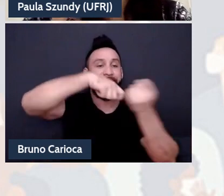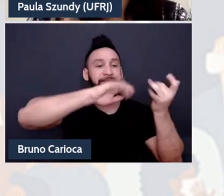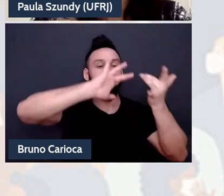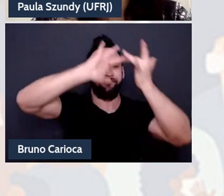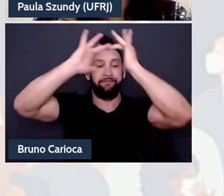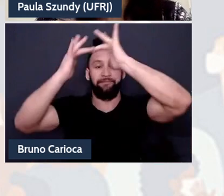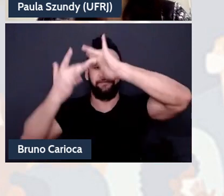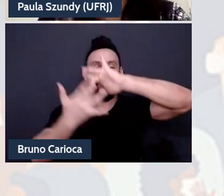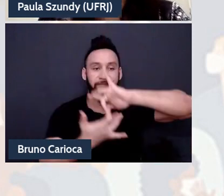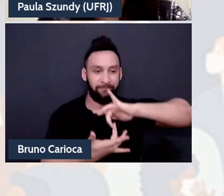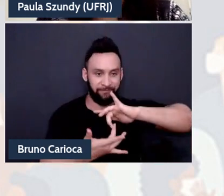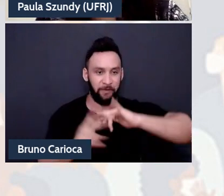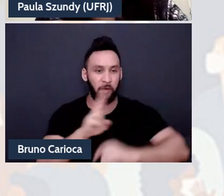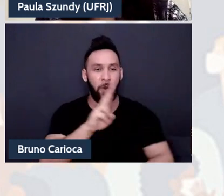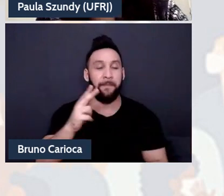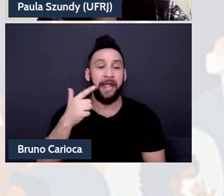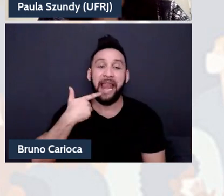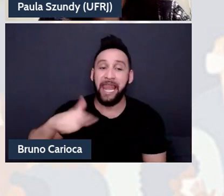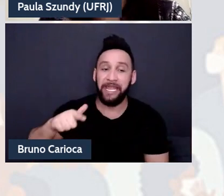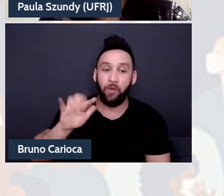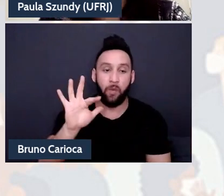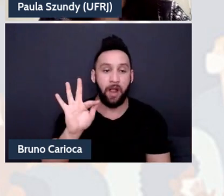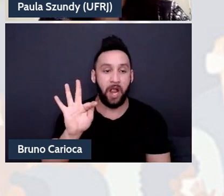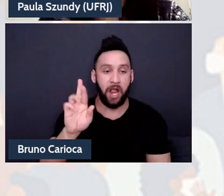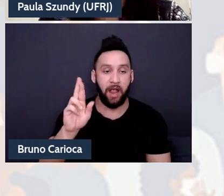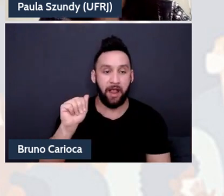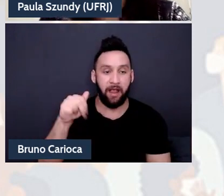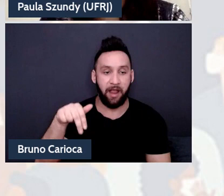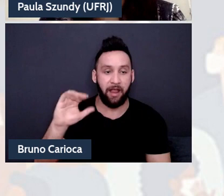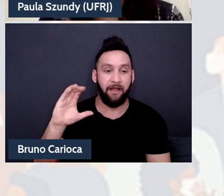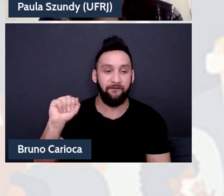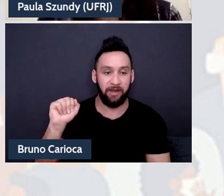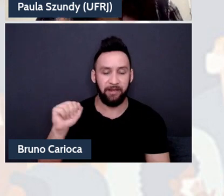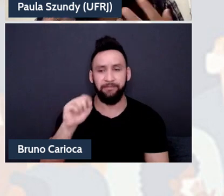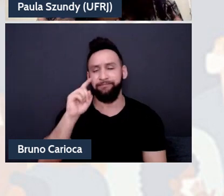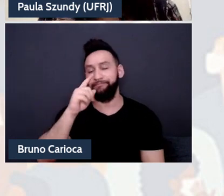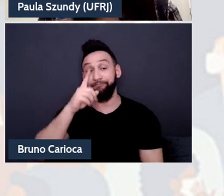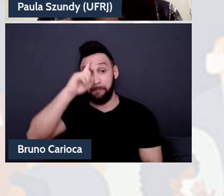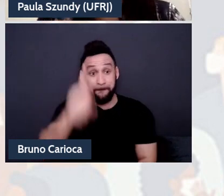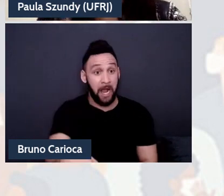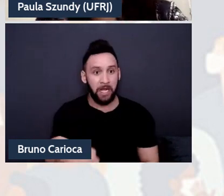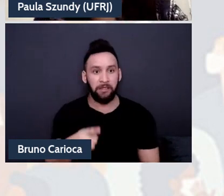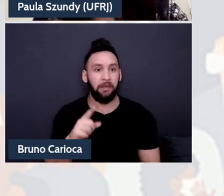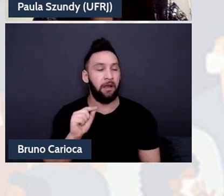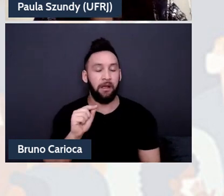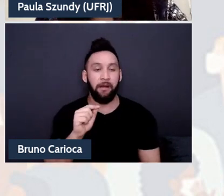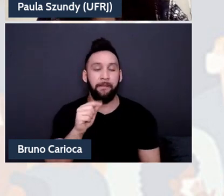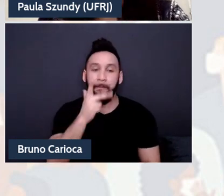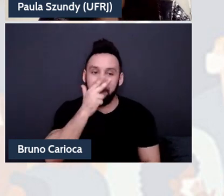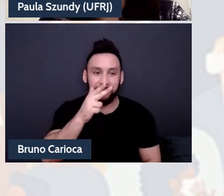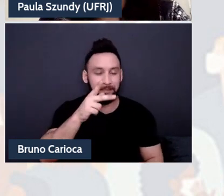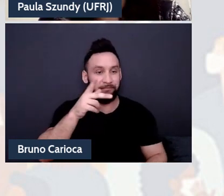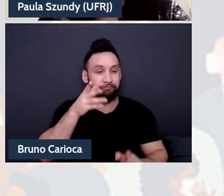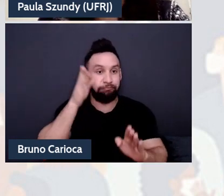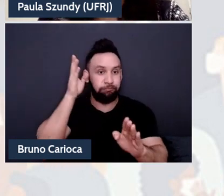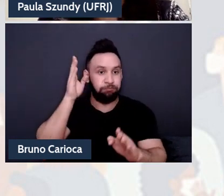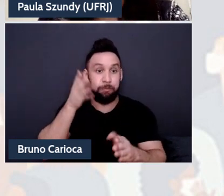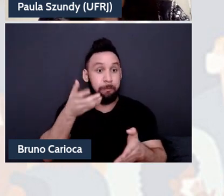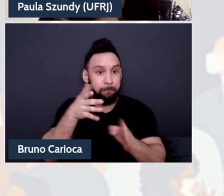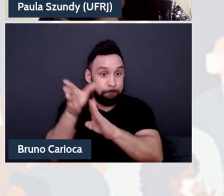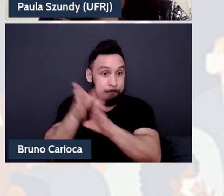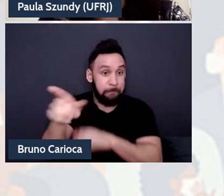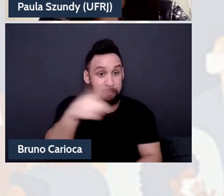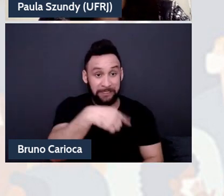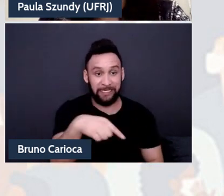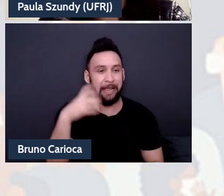você impõe o inglês como única língua de oferta obrigatória, você evoca a ideia de inglês